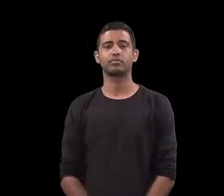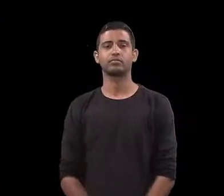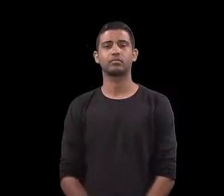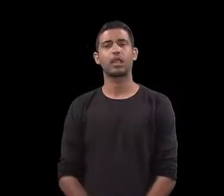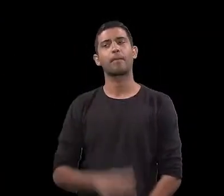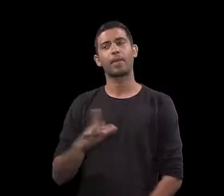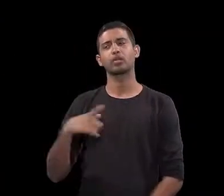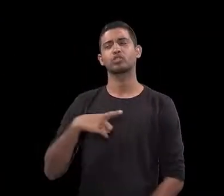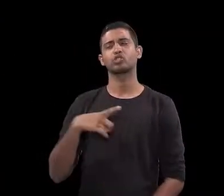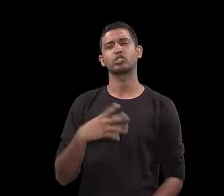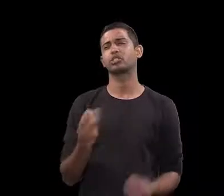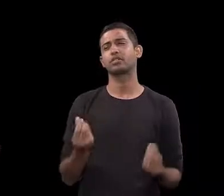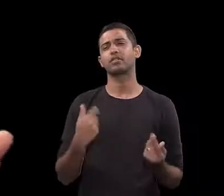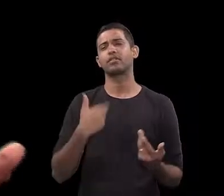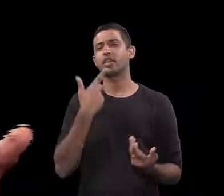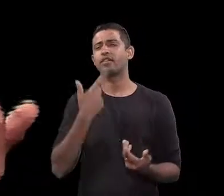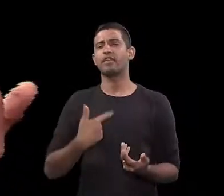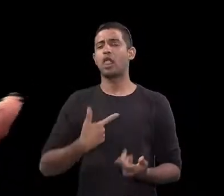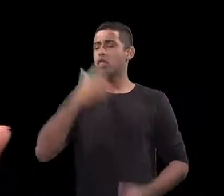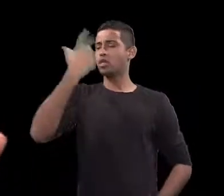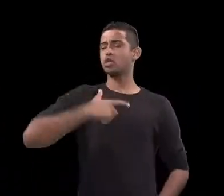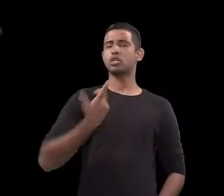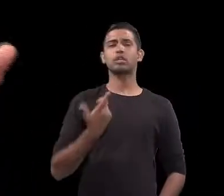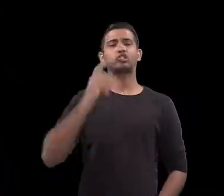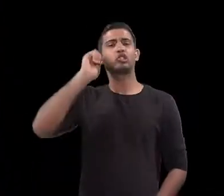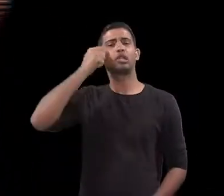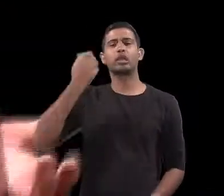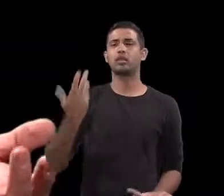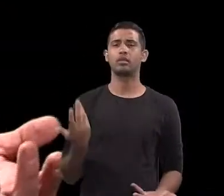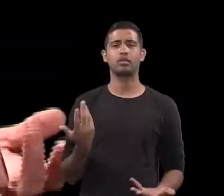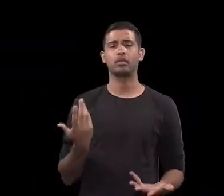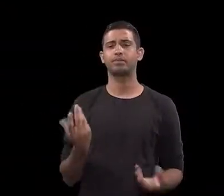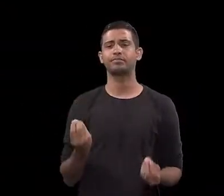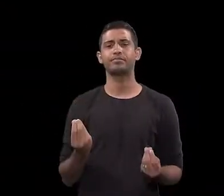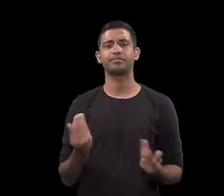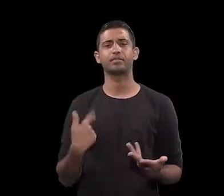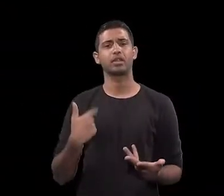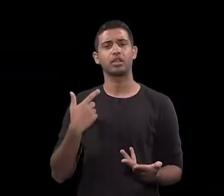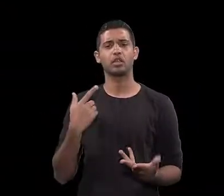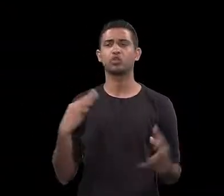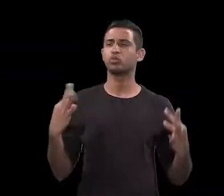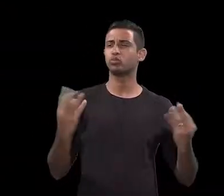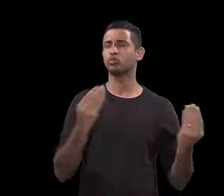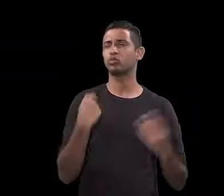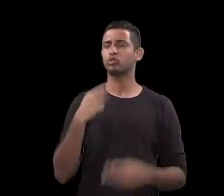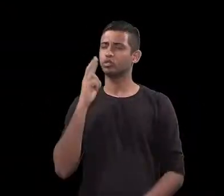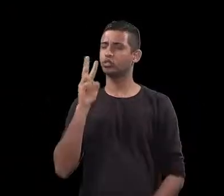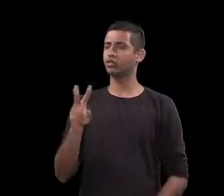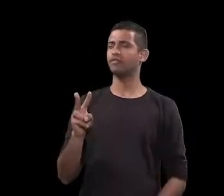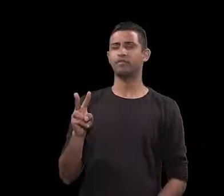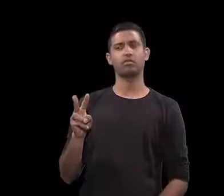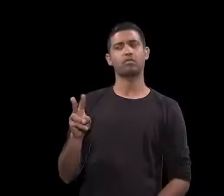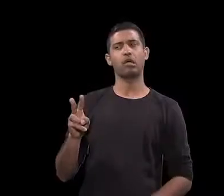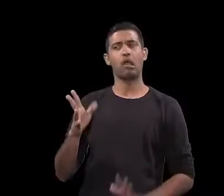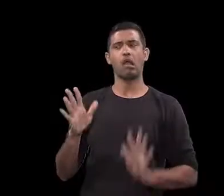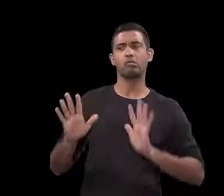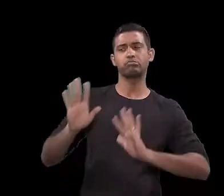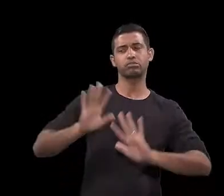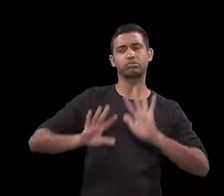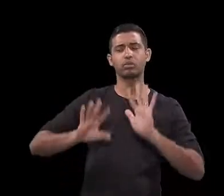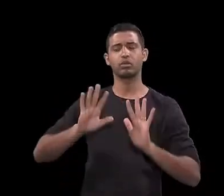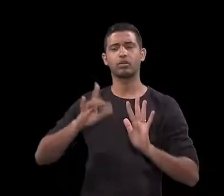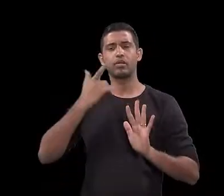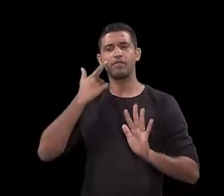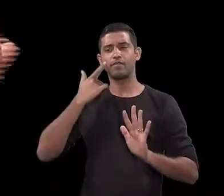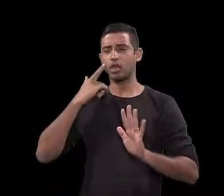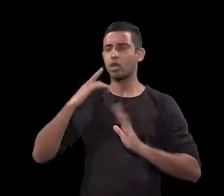foram, mas tinha toda essa questão da identidade negra era vista com muita caução,